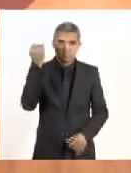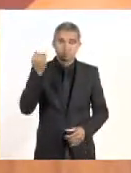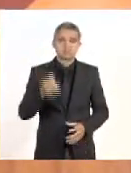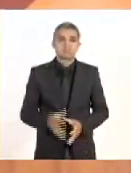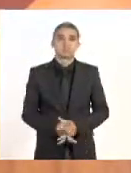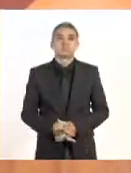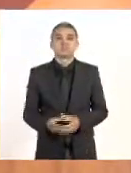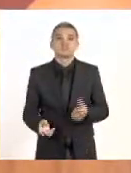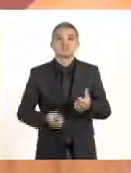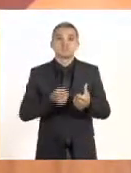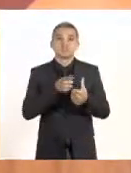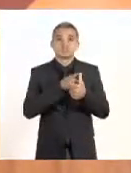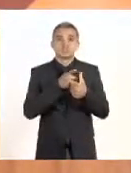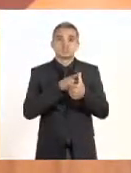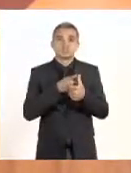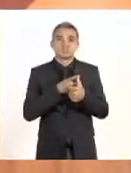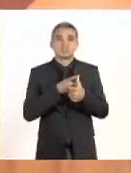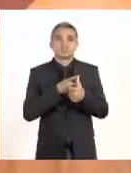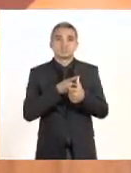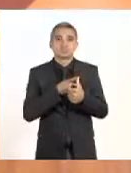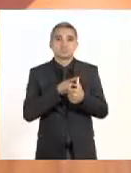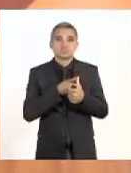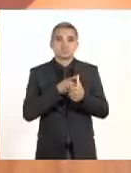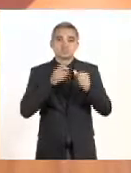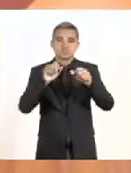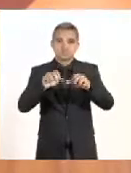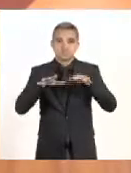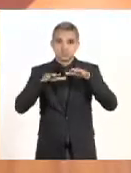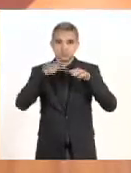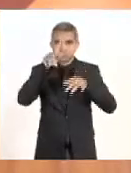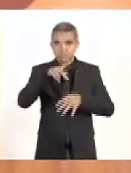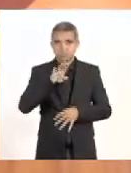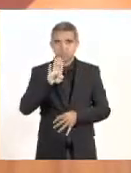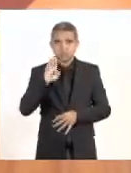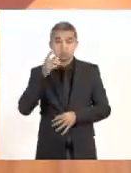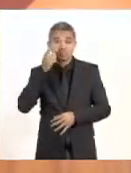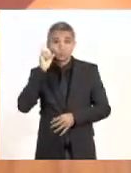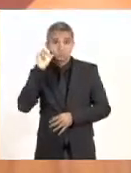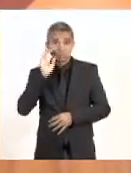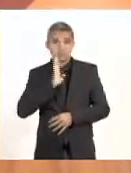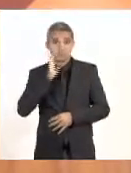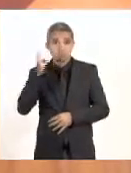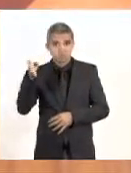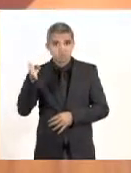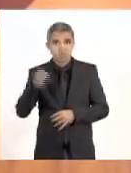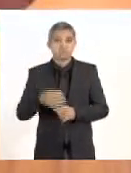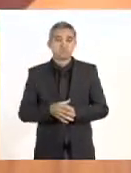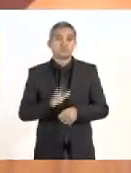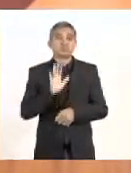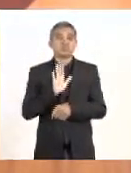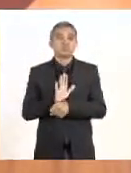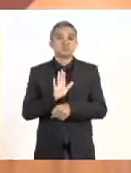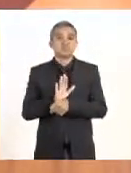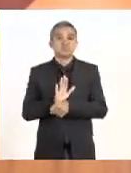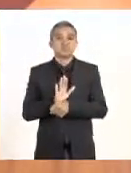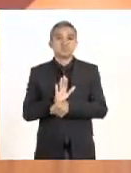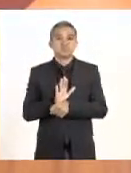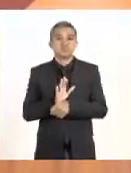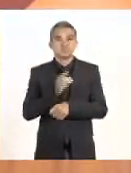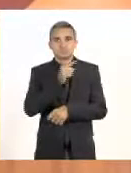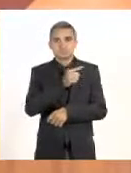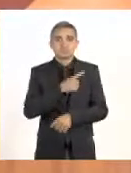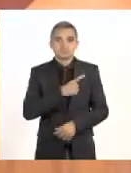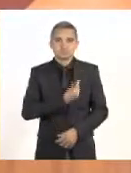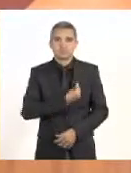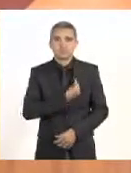é referente à audiência pública que nós tivemos ontem, no período da tarde, onde ali estavam